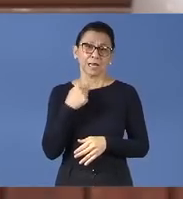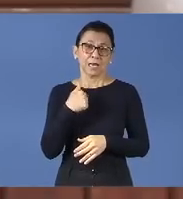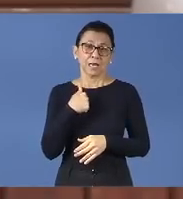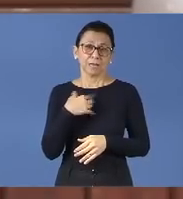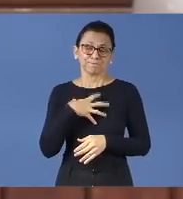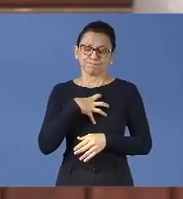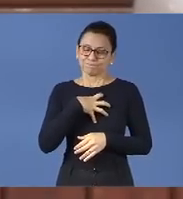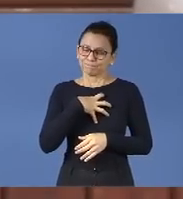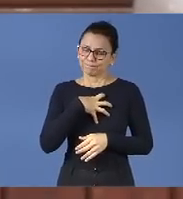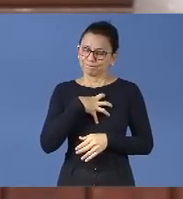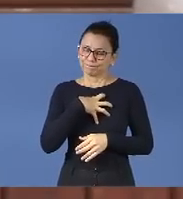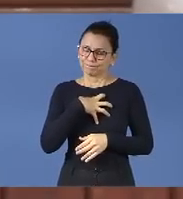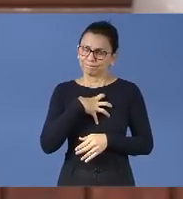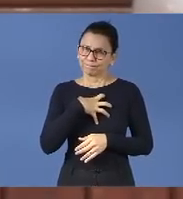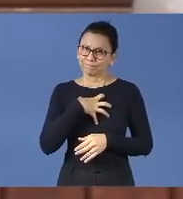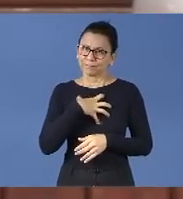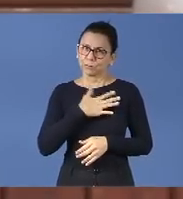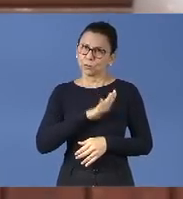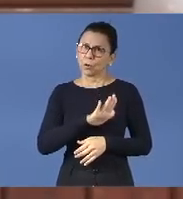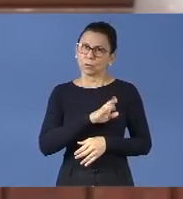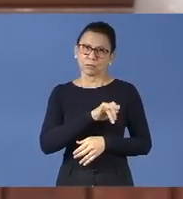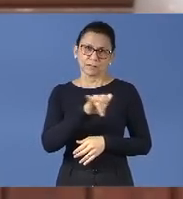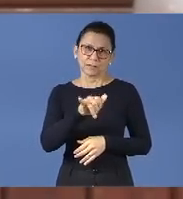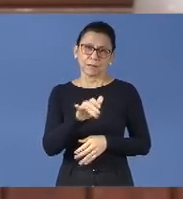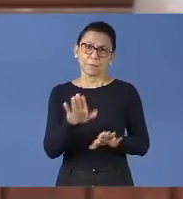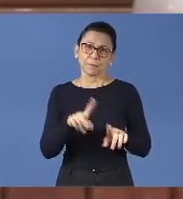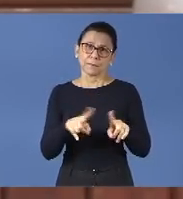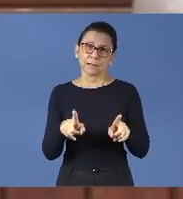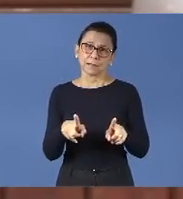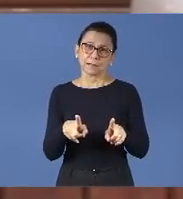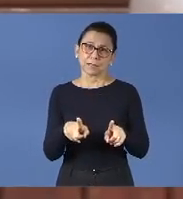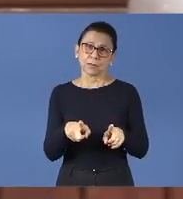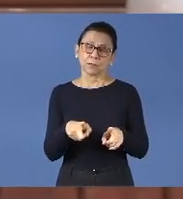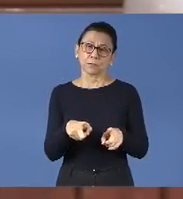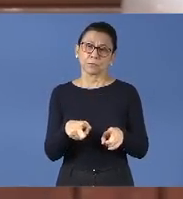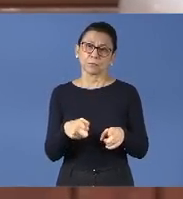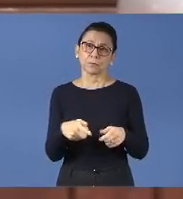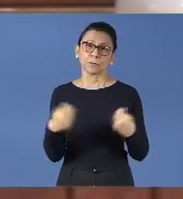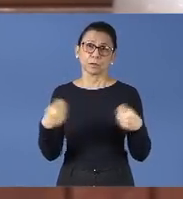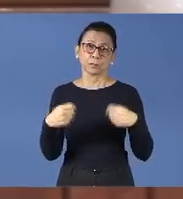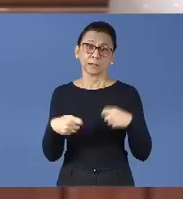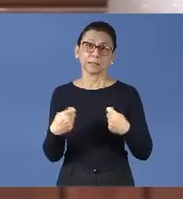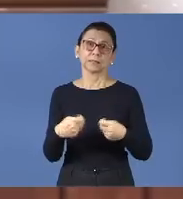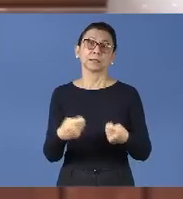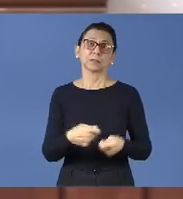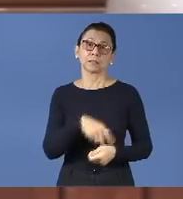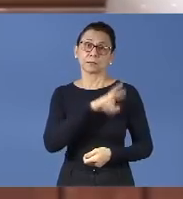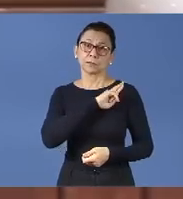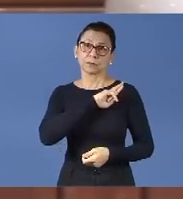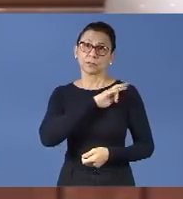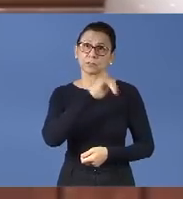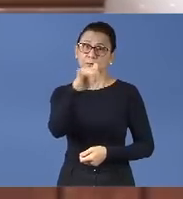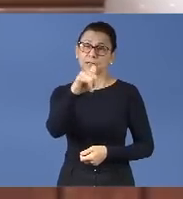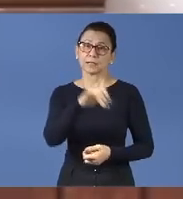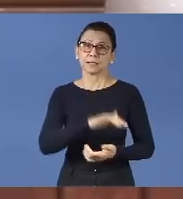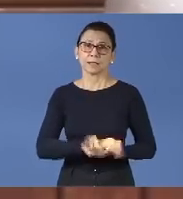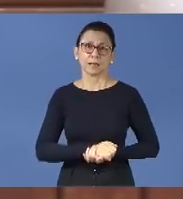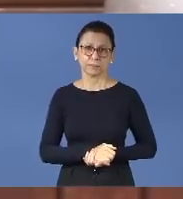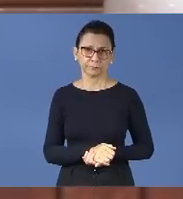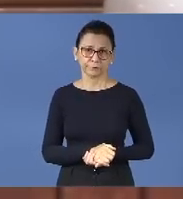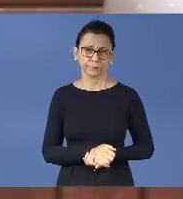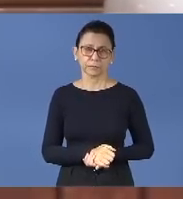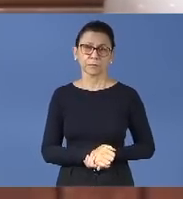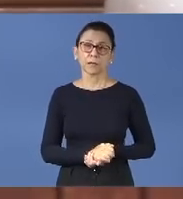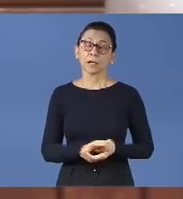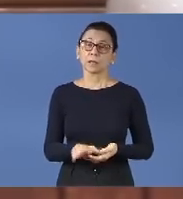mesmo tempo, obrigado a fazer isso. Não adianta estar mandando um recado, telefonema, não adianta. Ou tira o cidadão